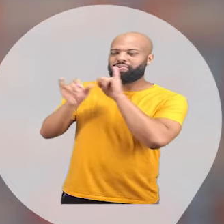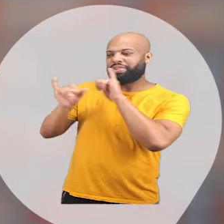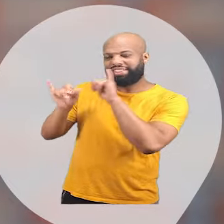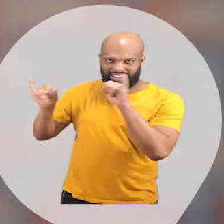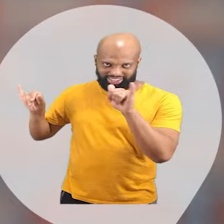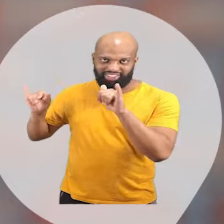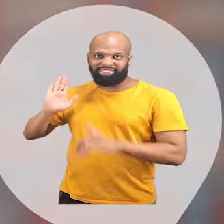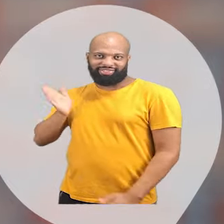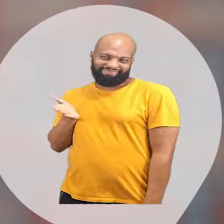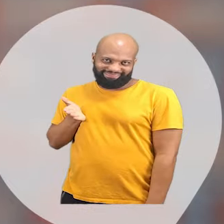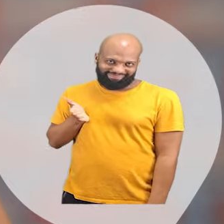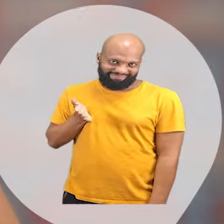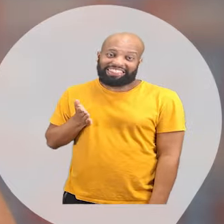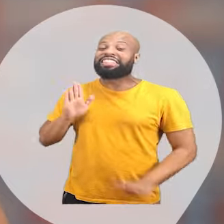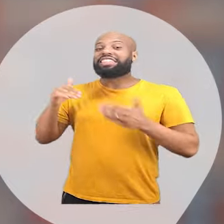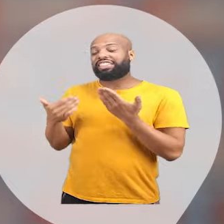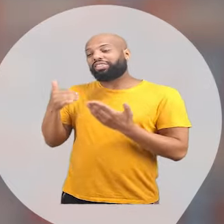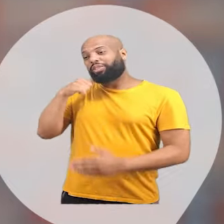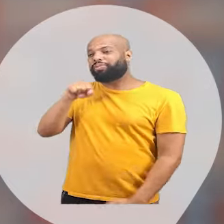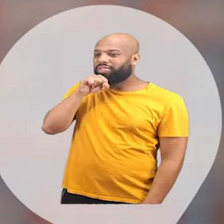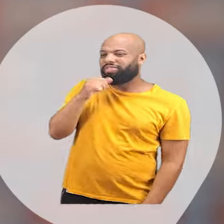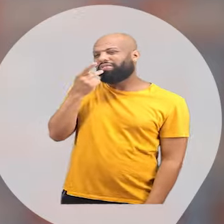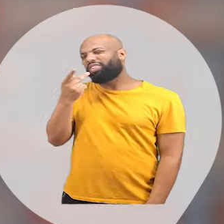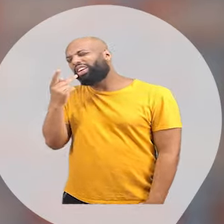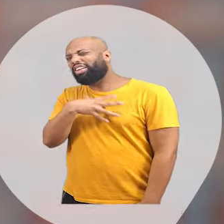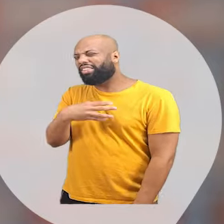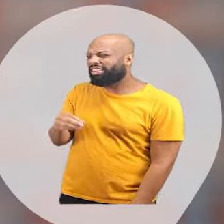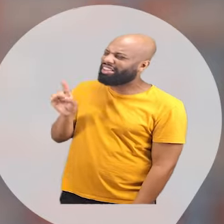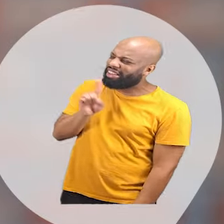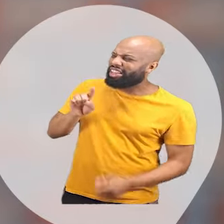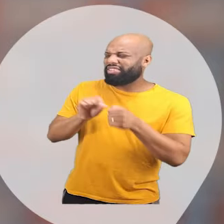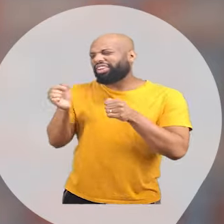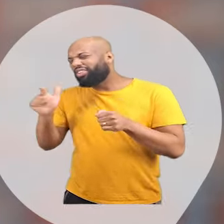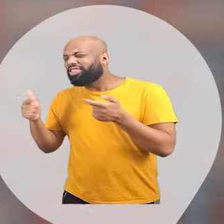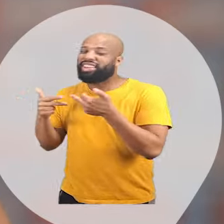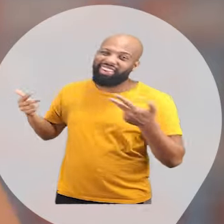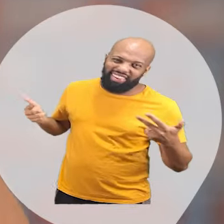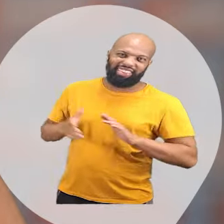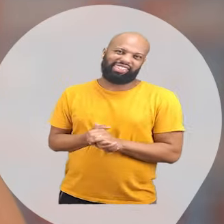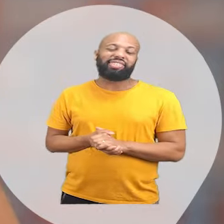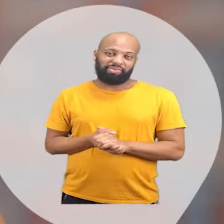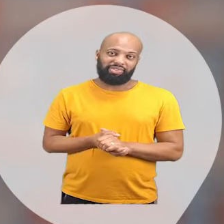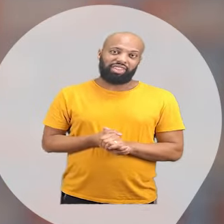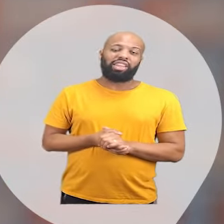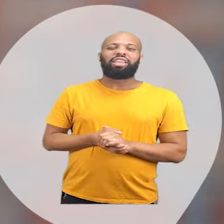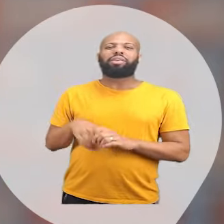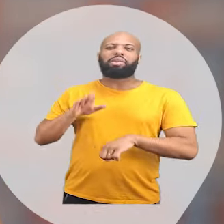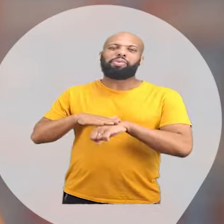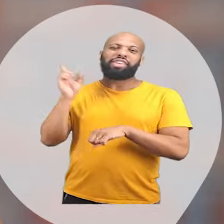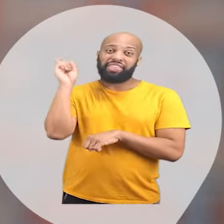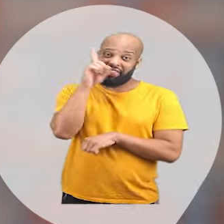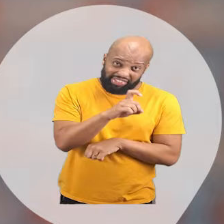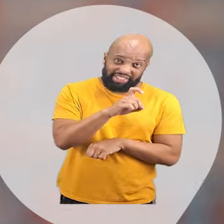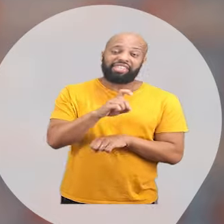publicidade e daí ela ficou tipo Ai filha não vamos fazer outra coisa é